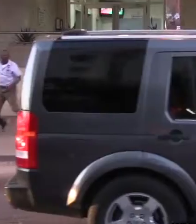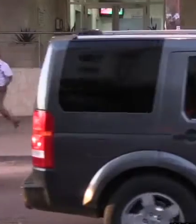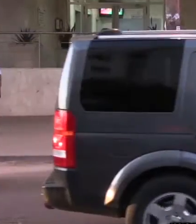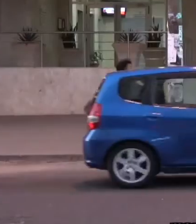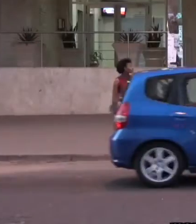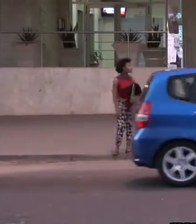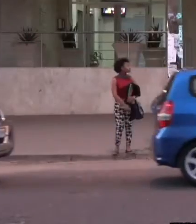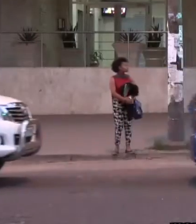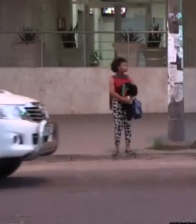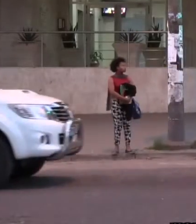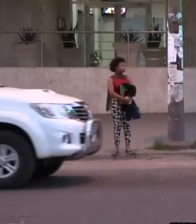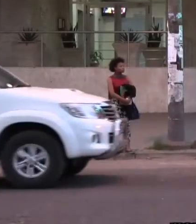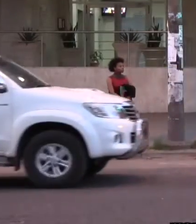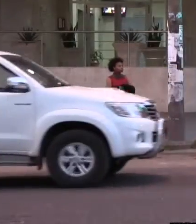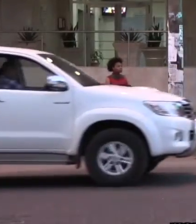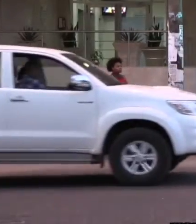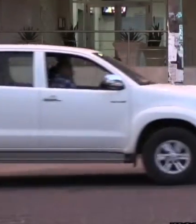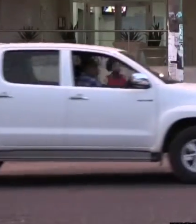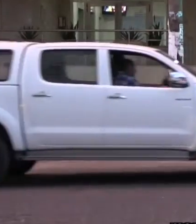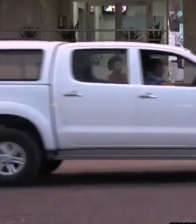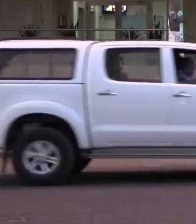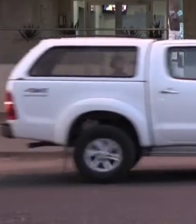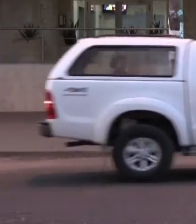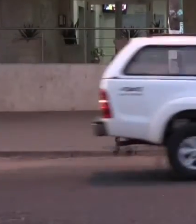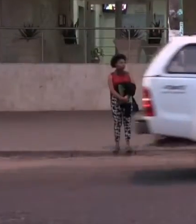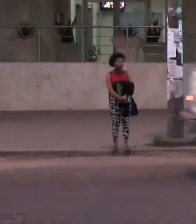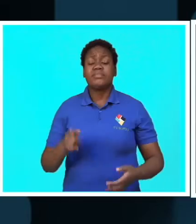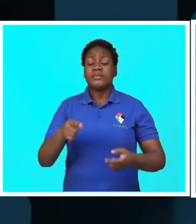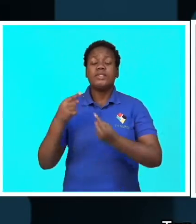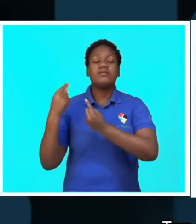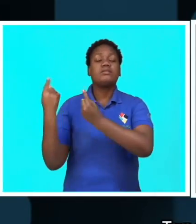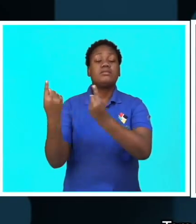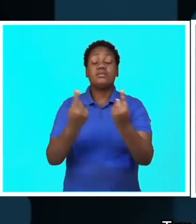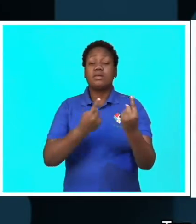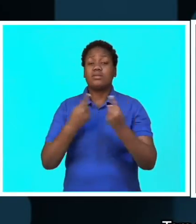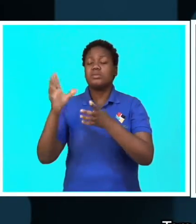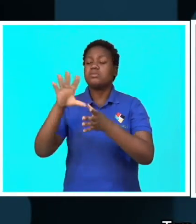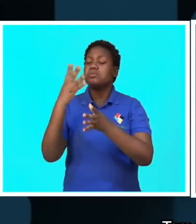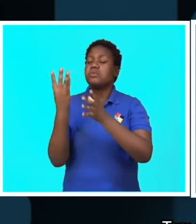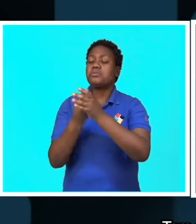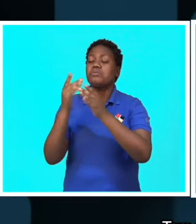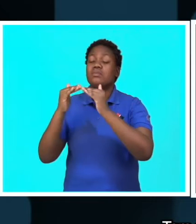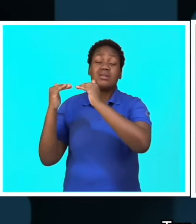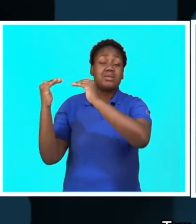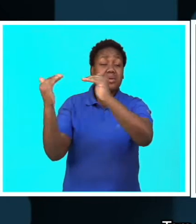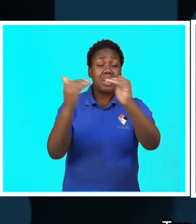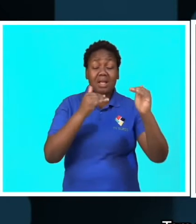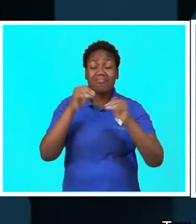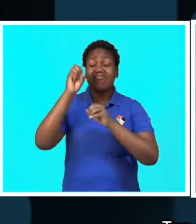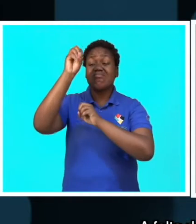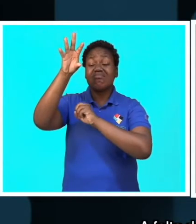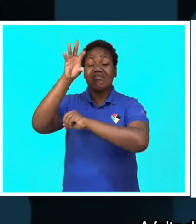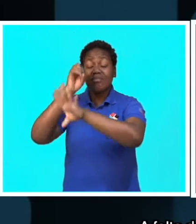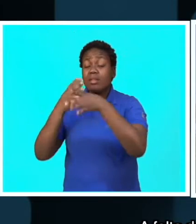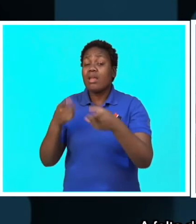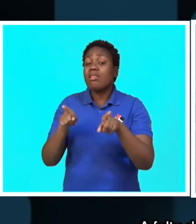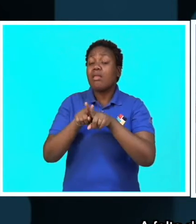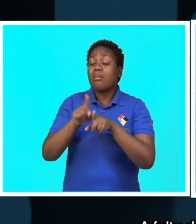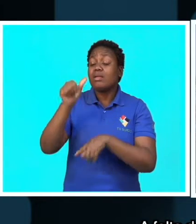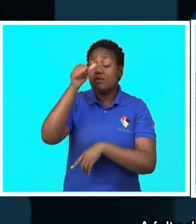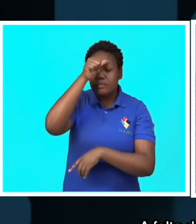mesmo sendo notória a presença de uma pessoa cega. Tem sido assim um pouco por todos os semáforos. A